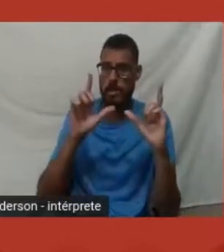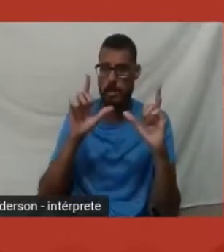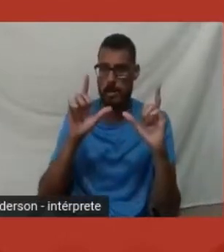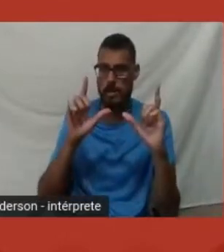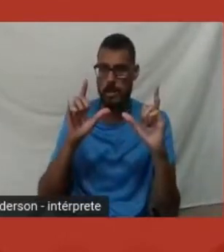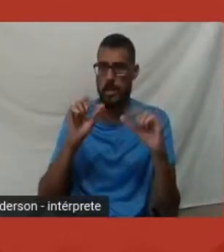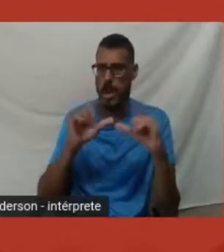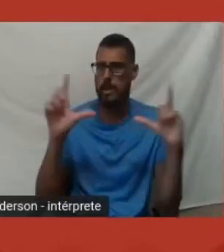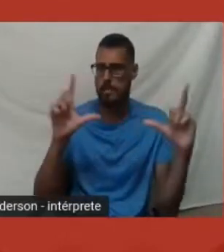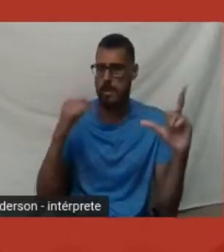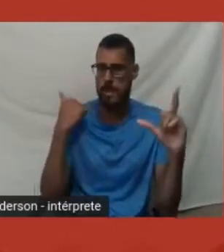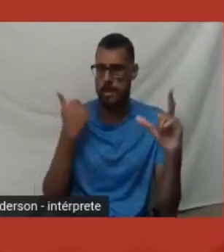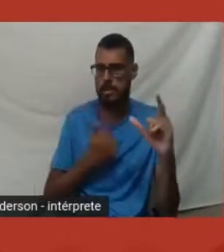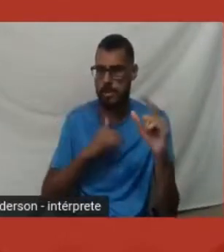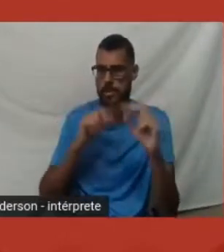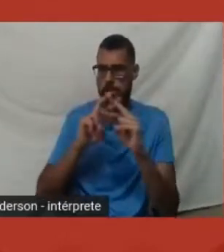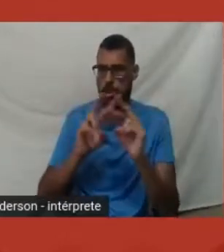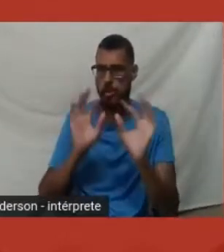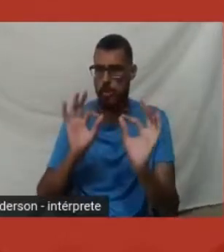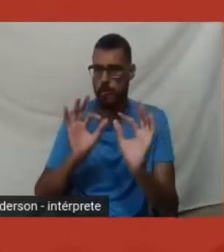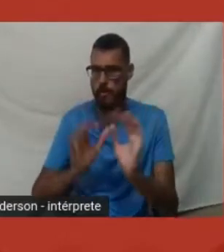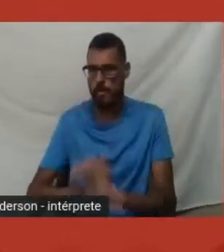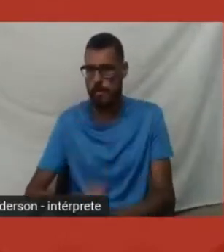já verifica. Vamos ver.